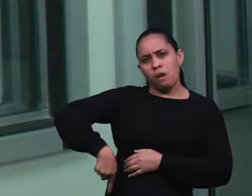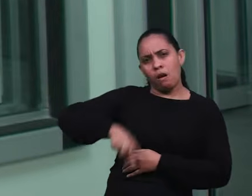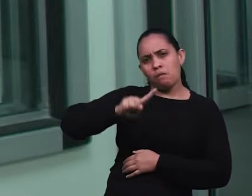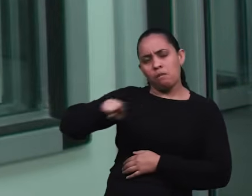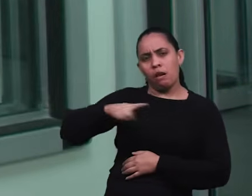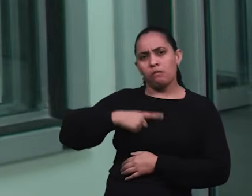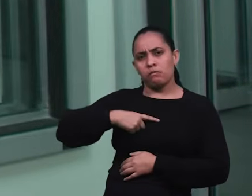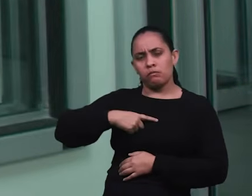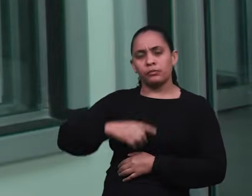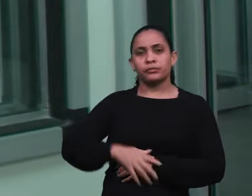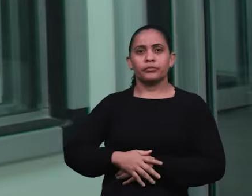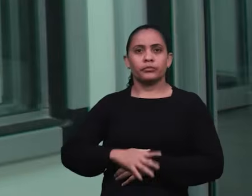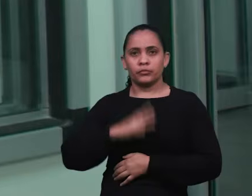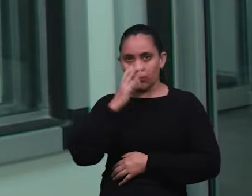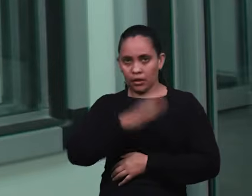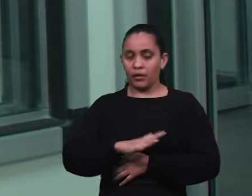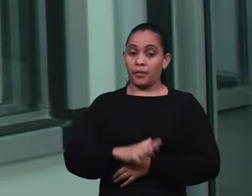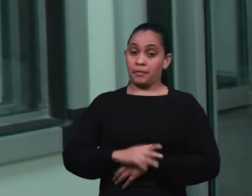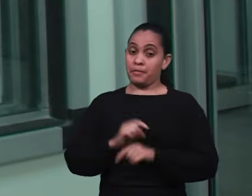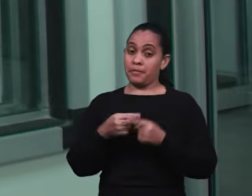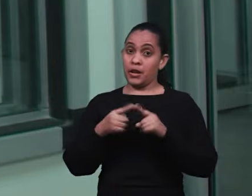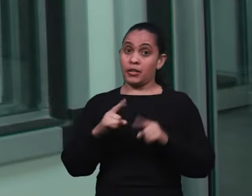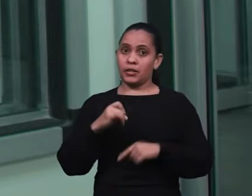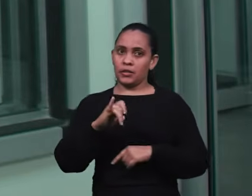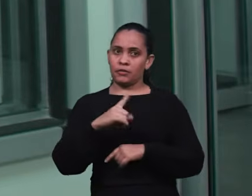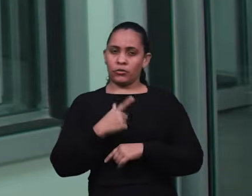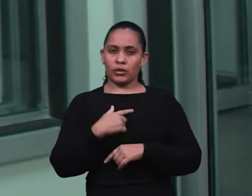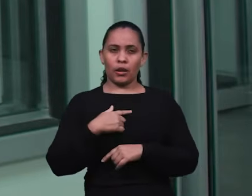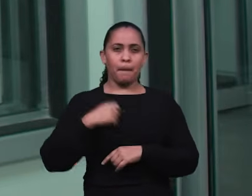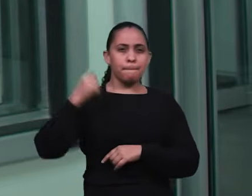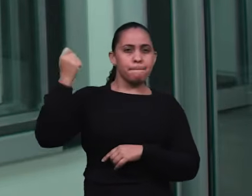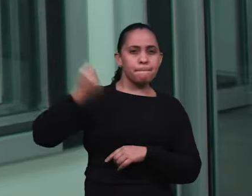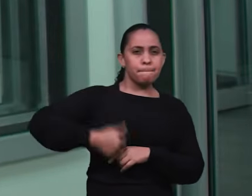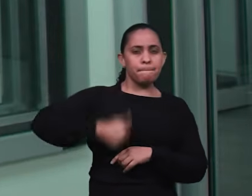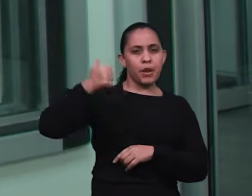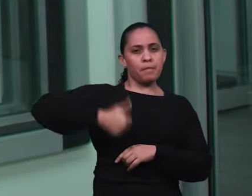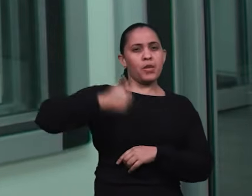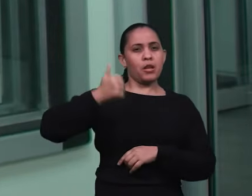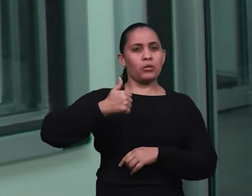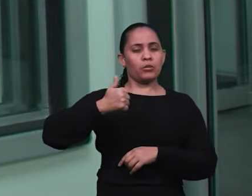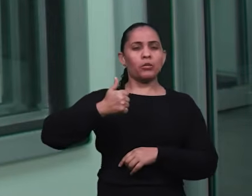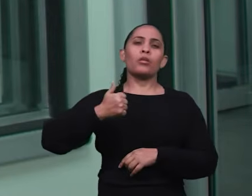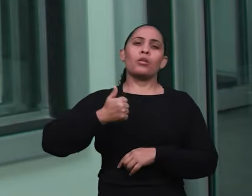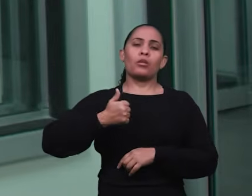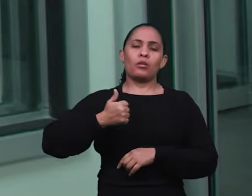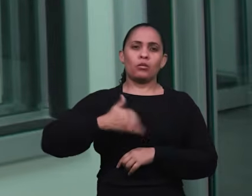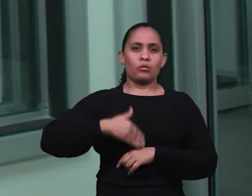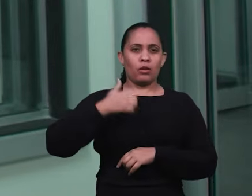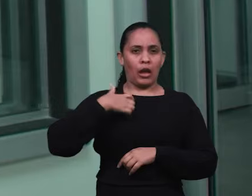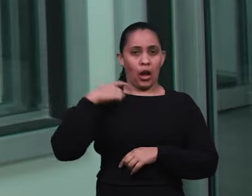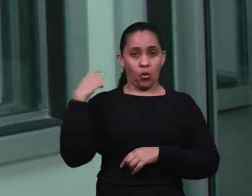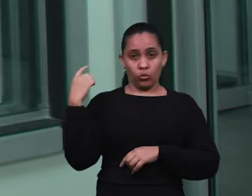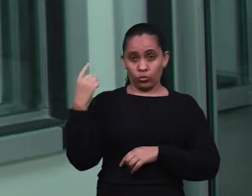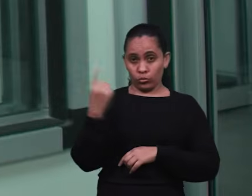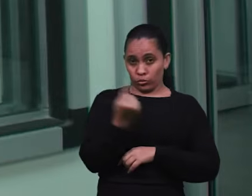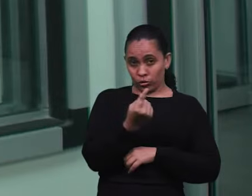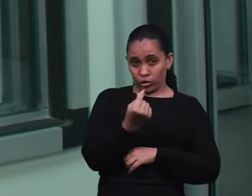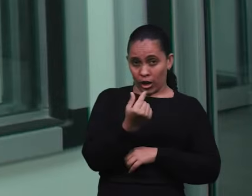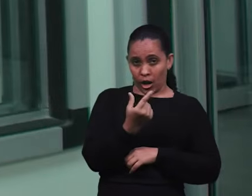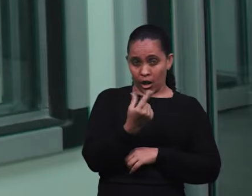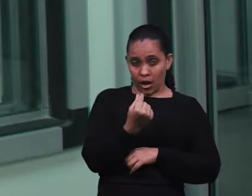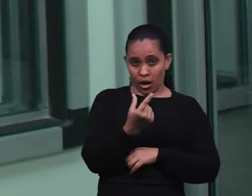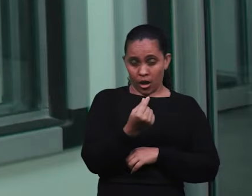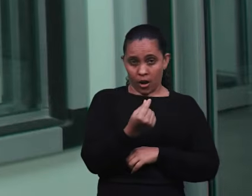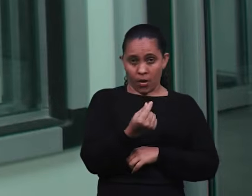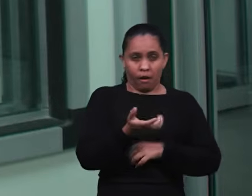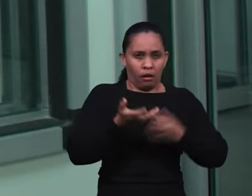Ela condena quando as pessoas colocam em primeiro lugar o dinheiro. Isso aí passa a virar uma idolatria, né? Então o Senhor Jesus, ele ensinou